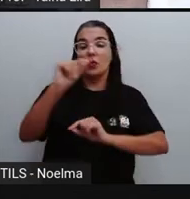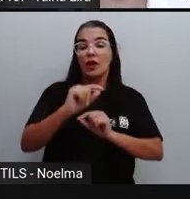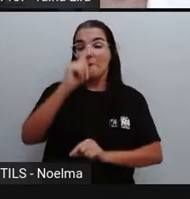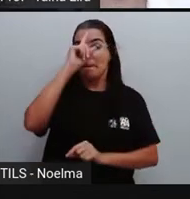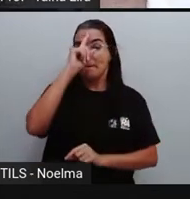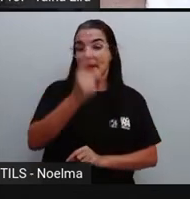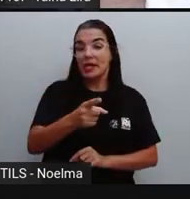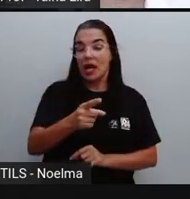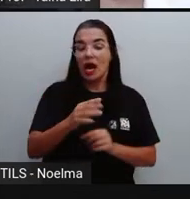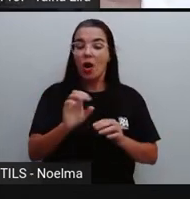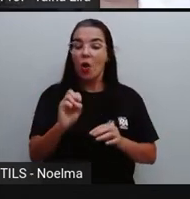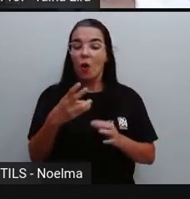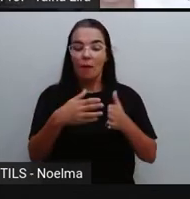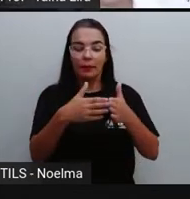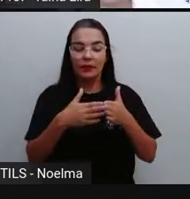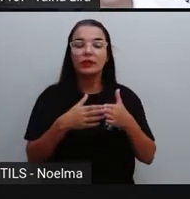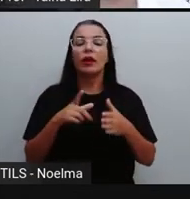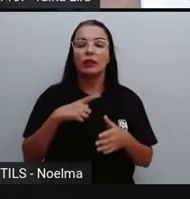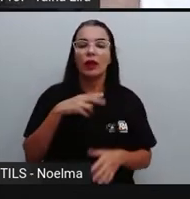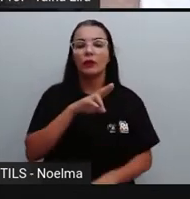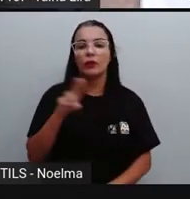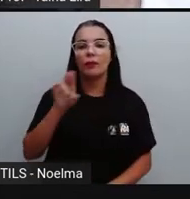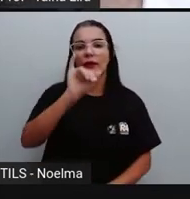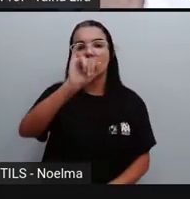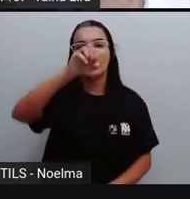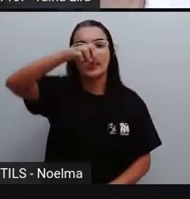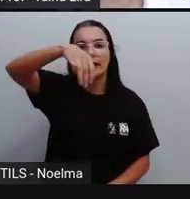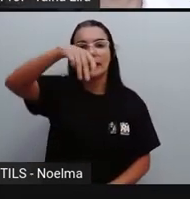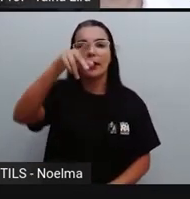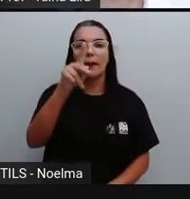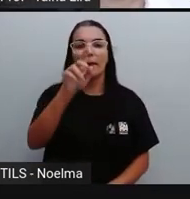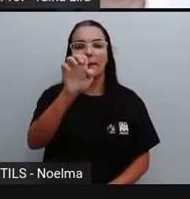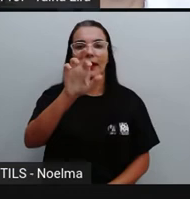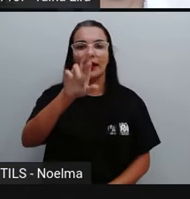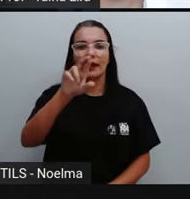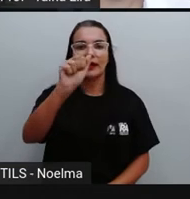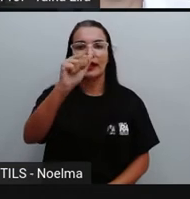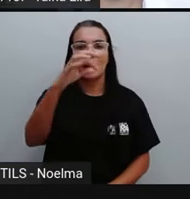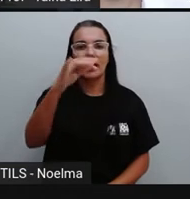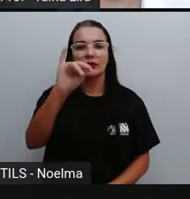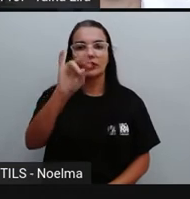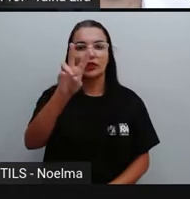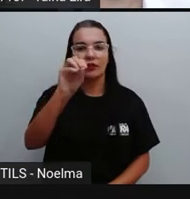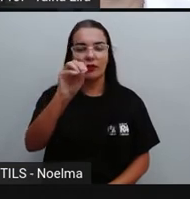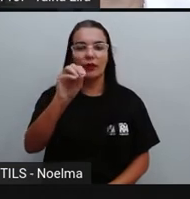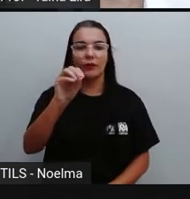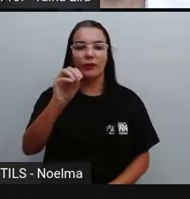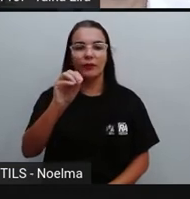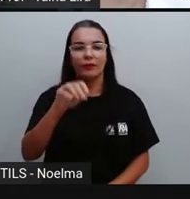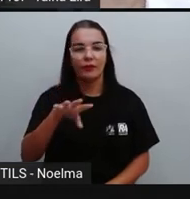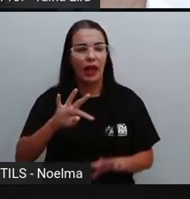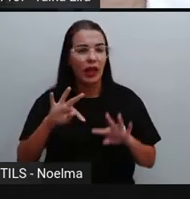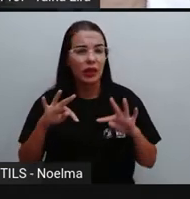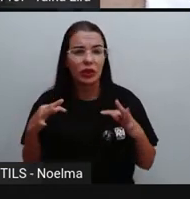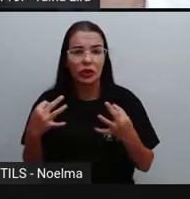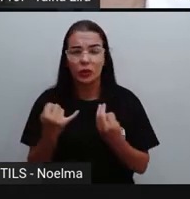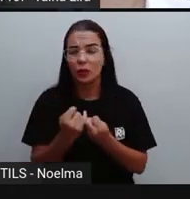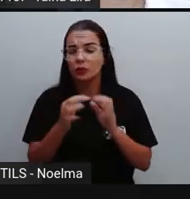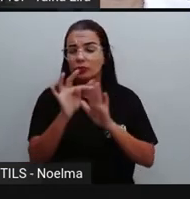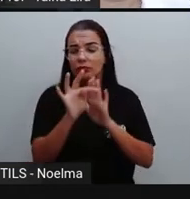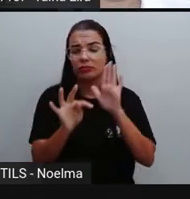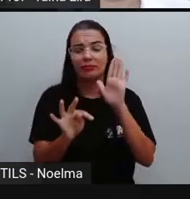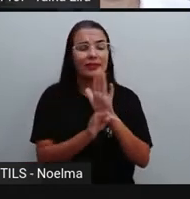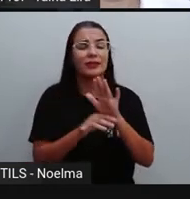nós chamamos aí de imperativos, tá? Então, em todas os textos publicitários,